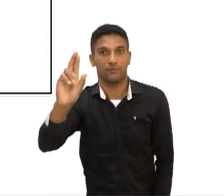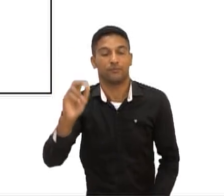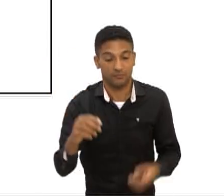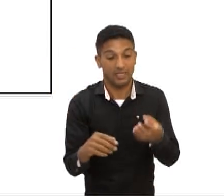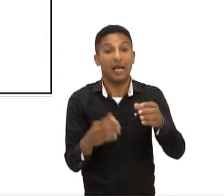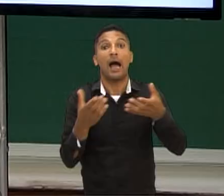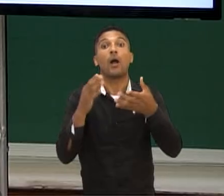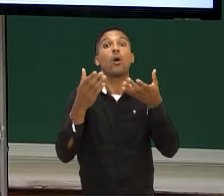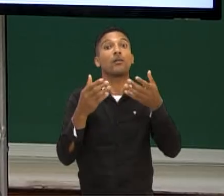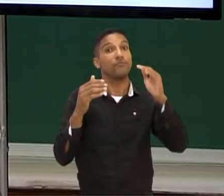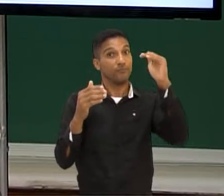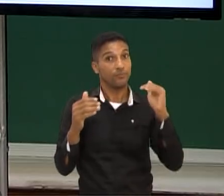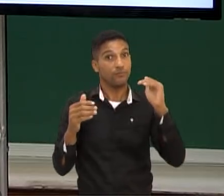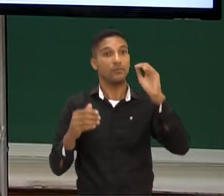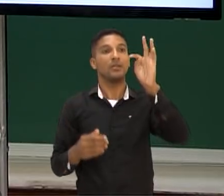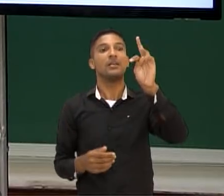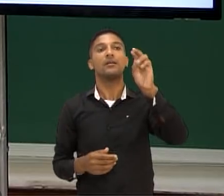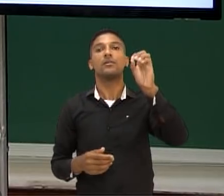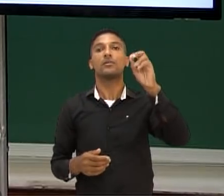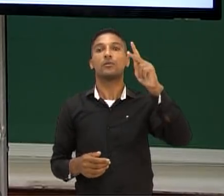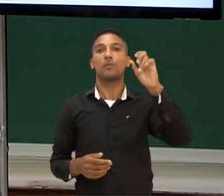Equador.